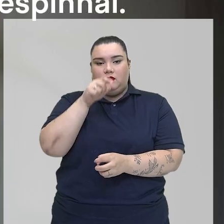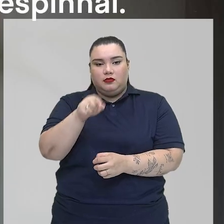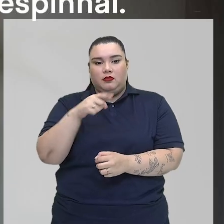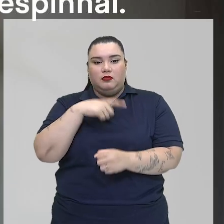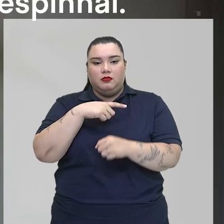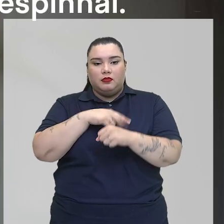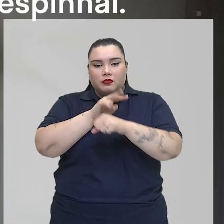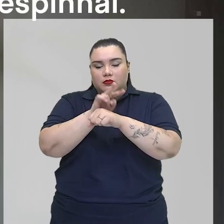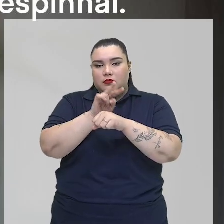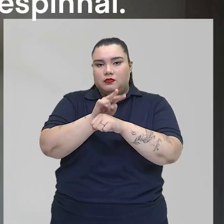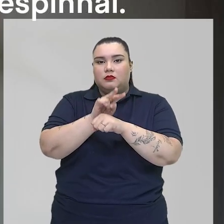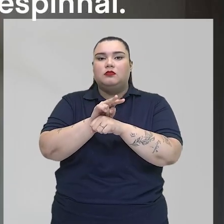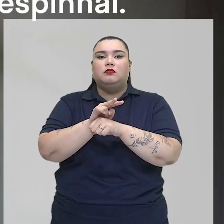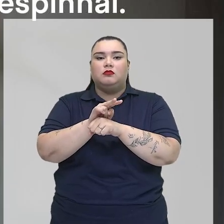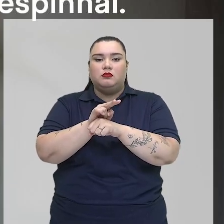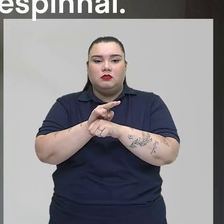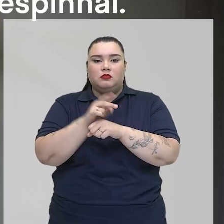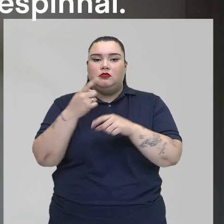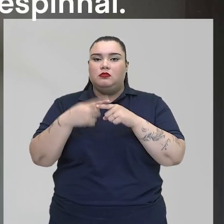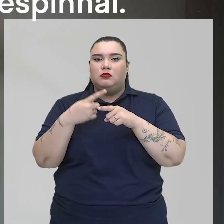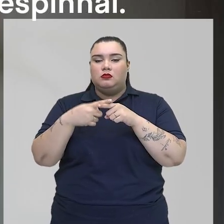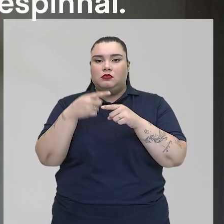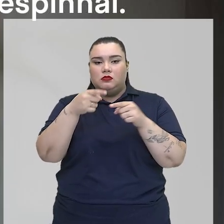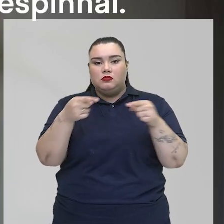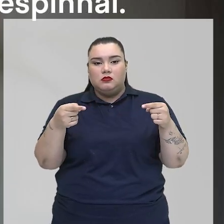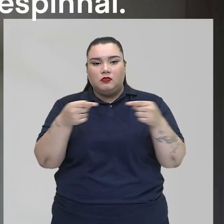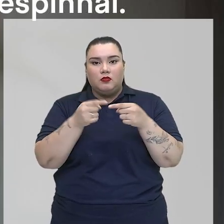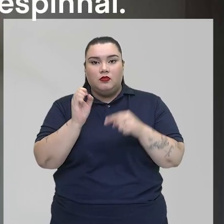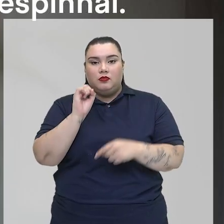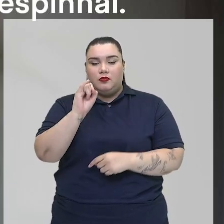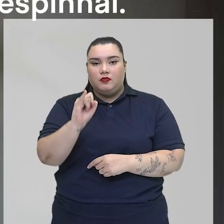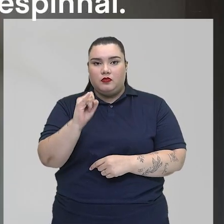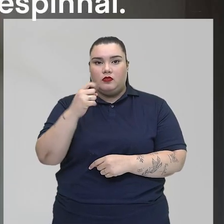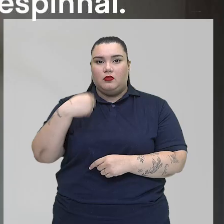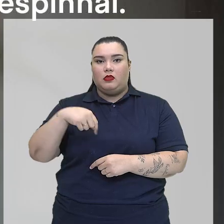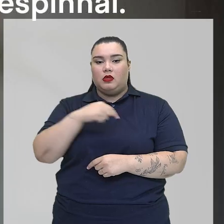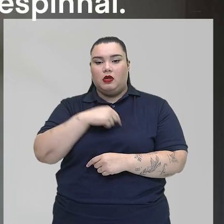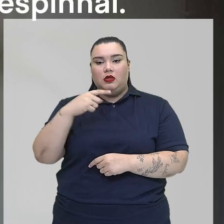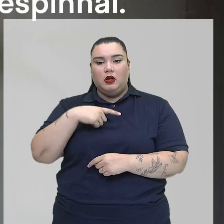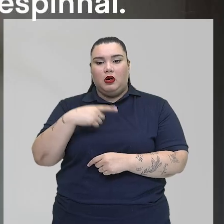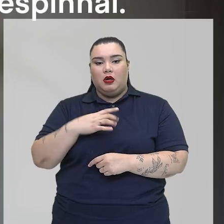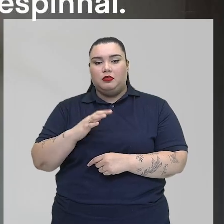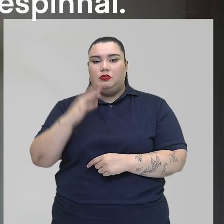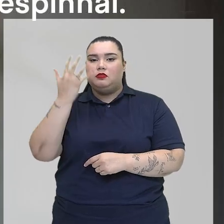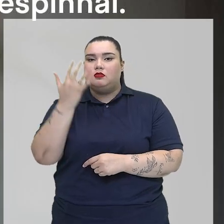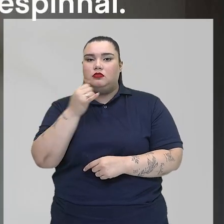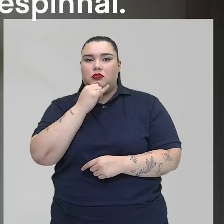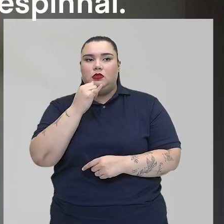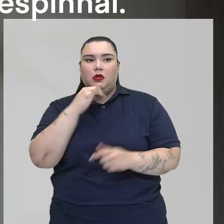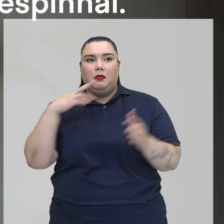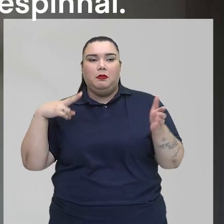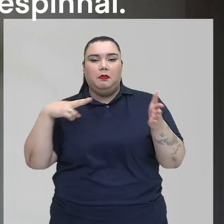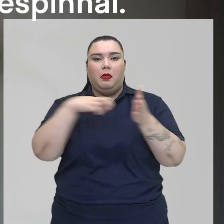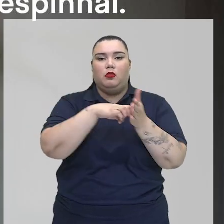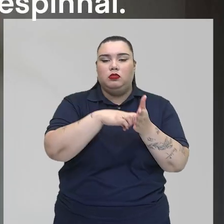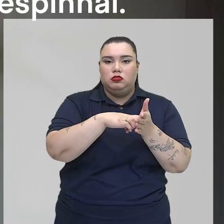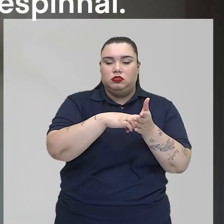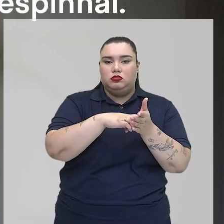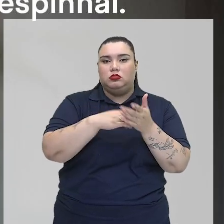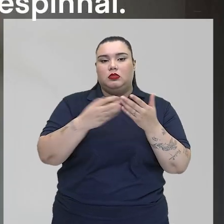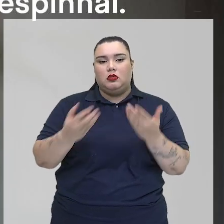nervos, essa medula, porque é justamente, se por acaso a gente sofre algum acidente, o que acontece? É